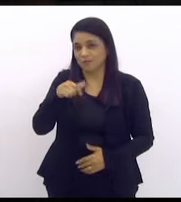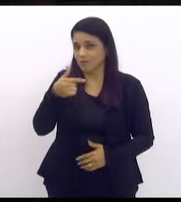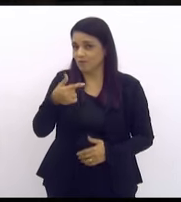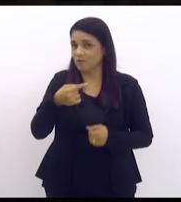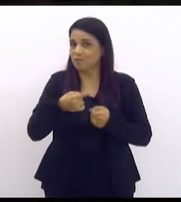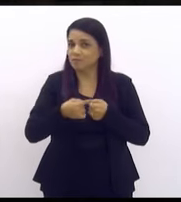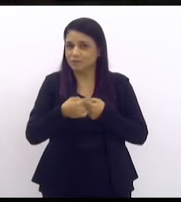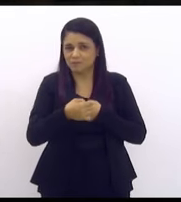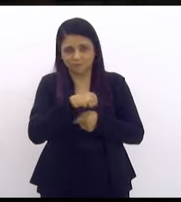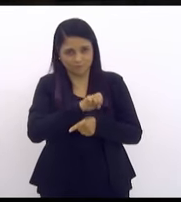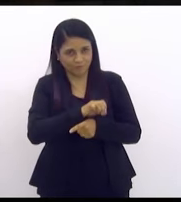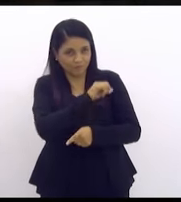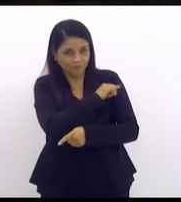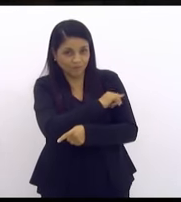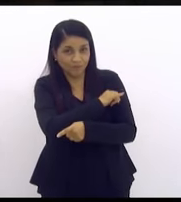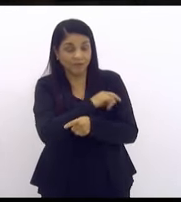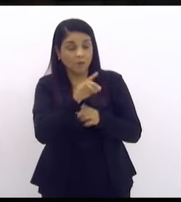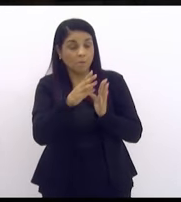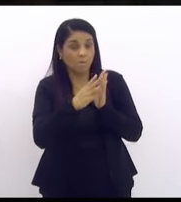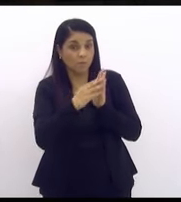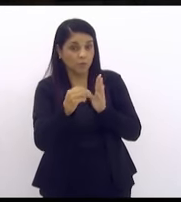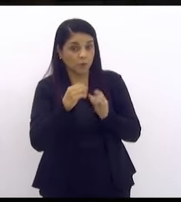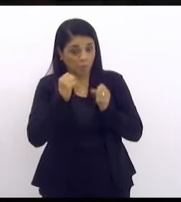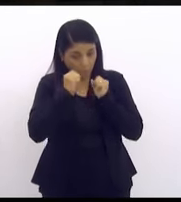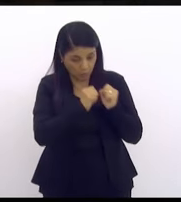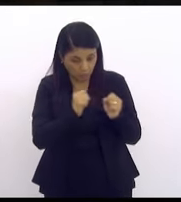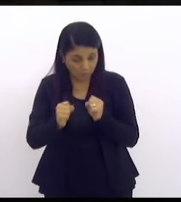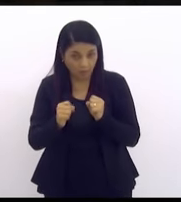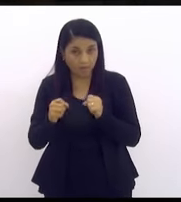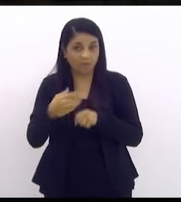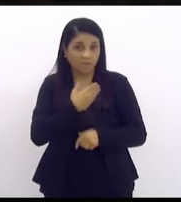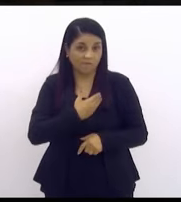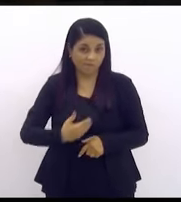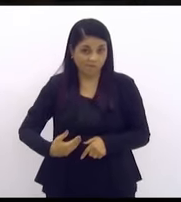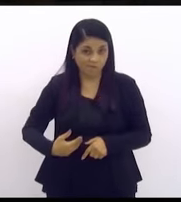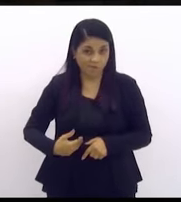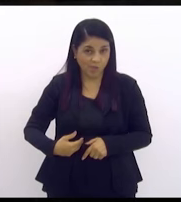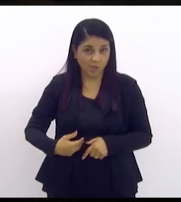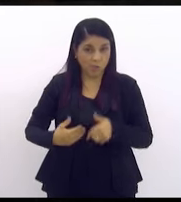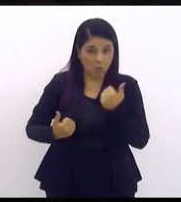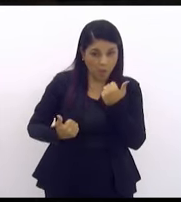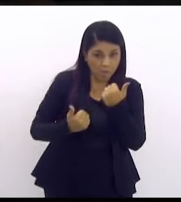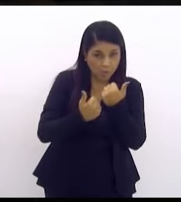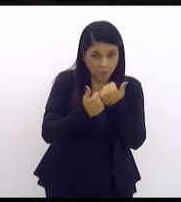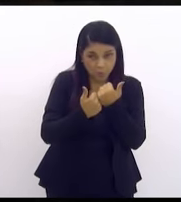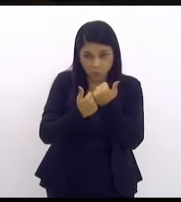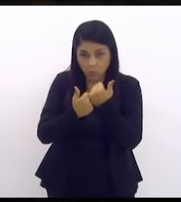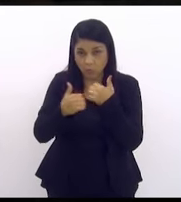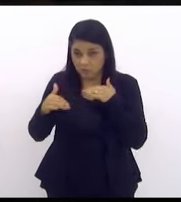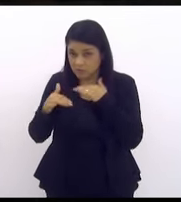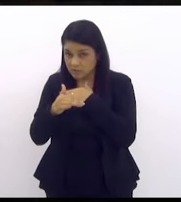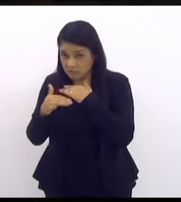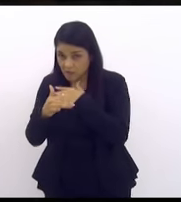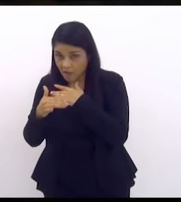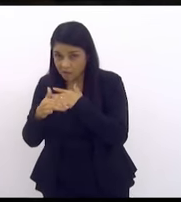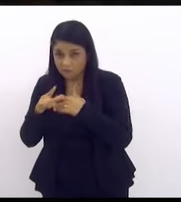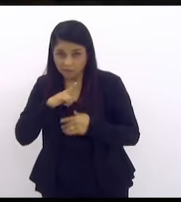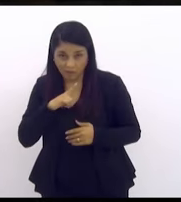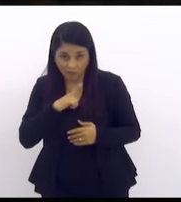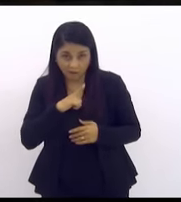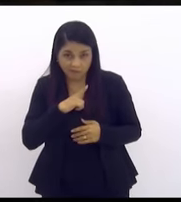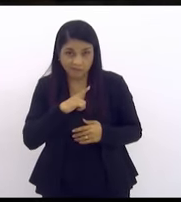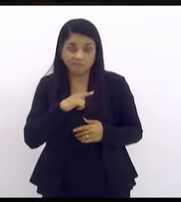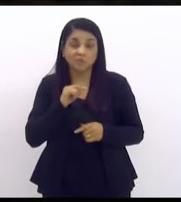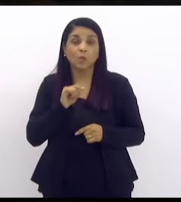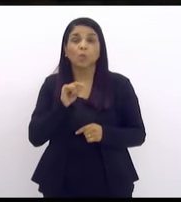municípios. Então, esse tipo de modelo de poder que o governador tem feito com seus apoiadores nas cidades é justamente o que